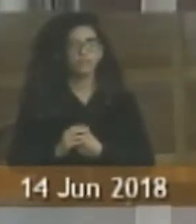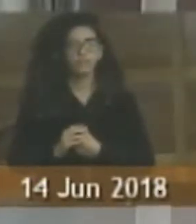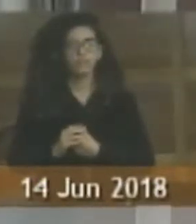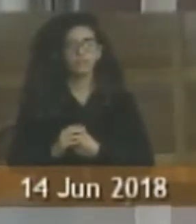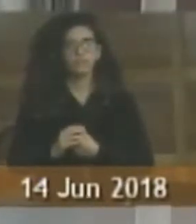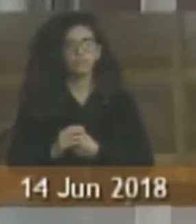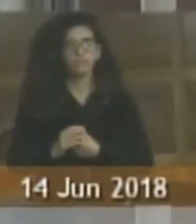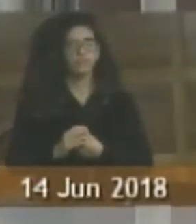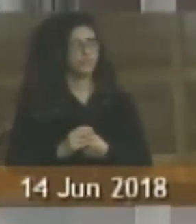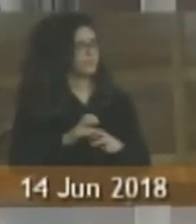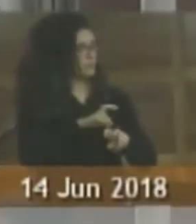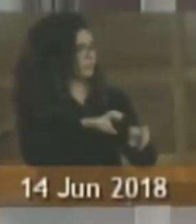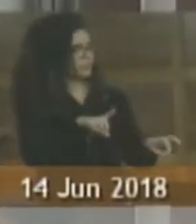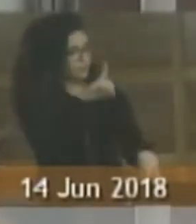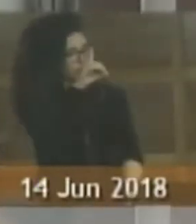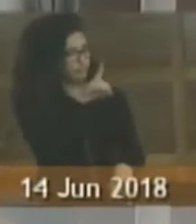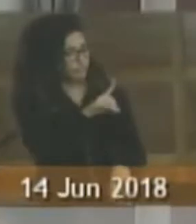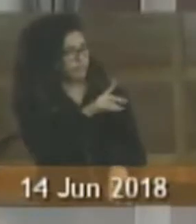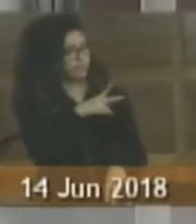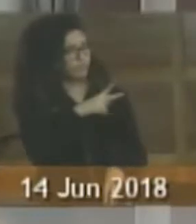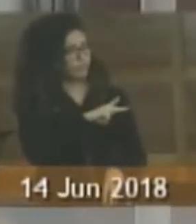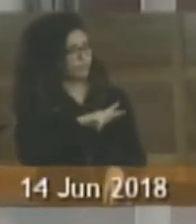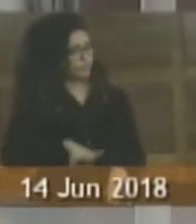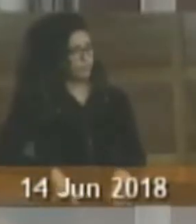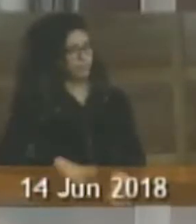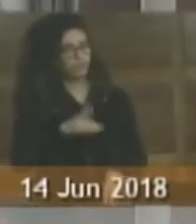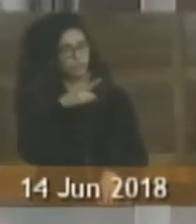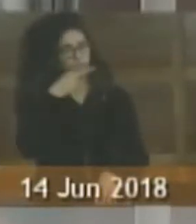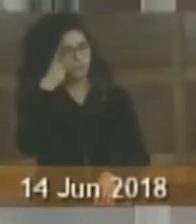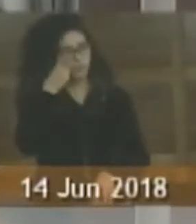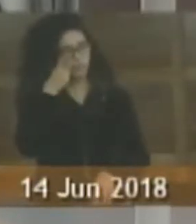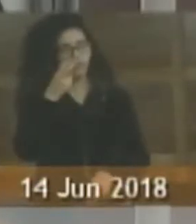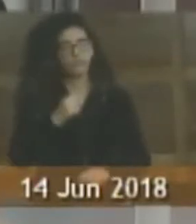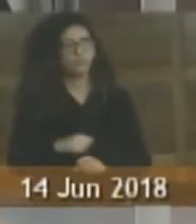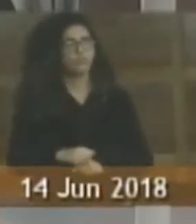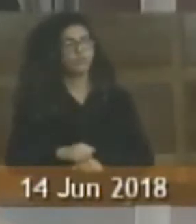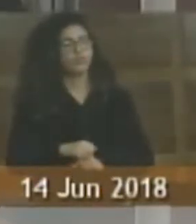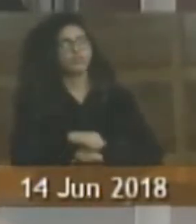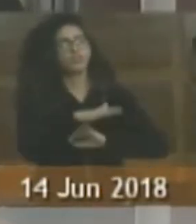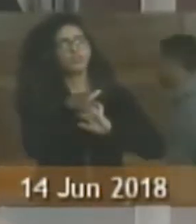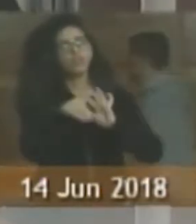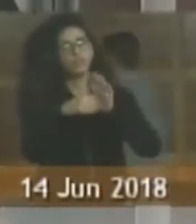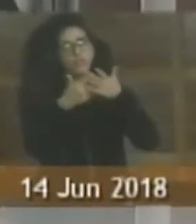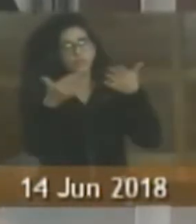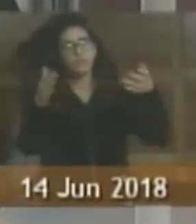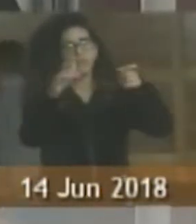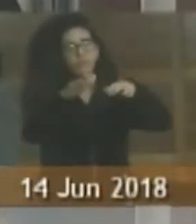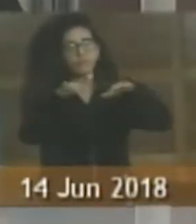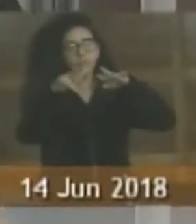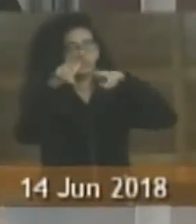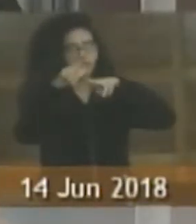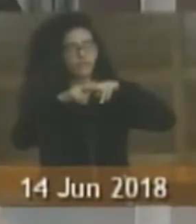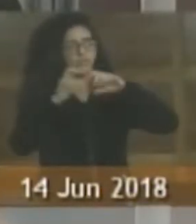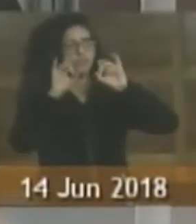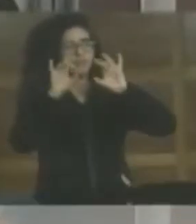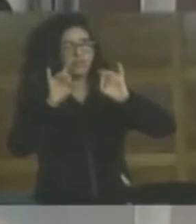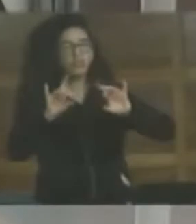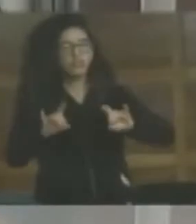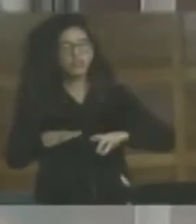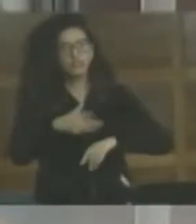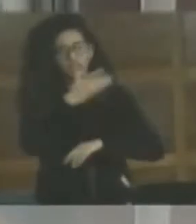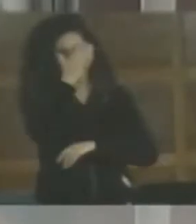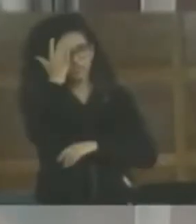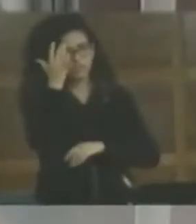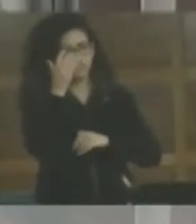Bom dia, mesa diretora, bom dia, presidente, nobres vereadores, a todos que estão no plenário, em especial as pessoas que estão